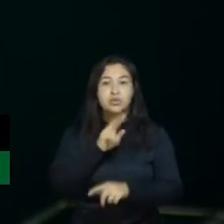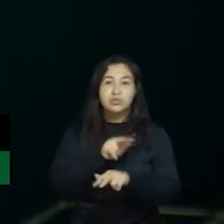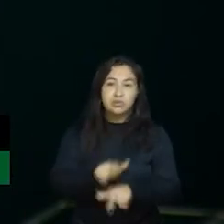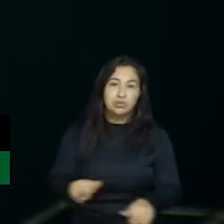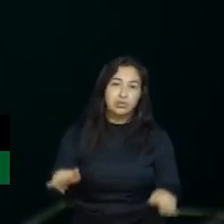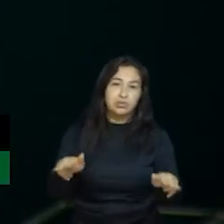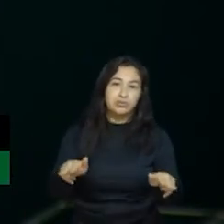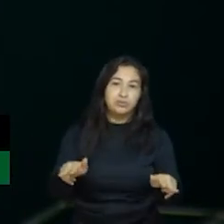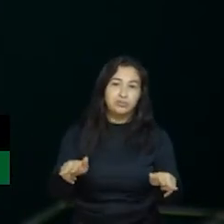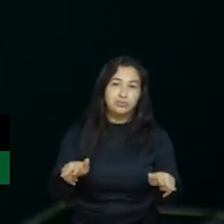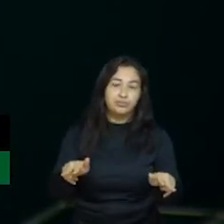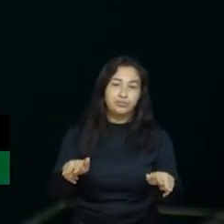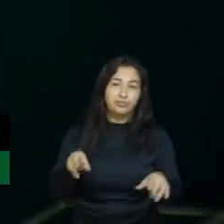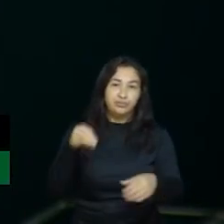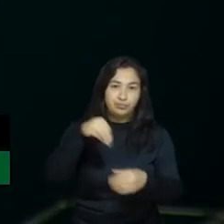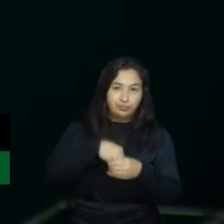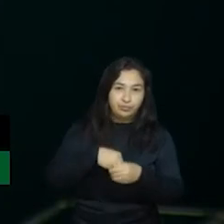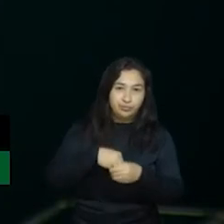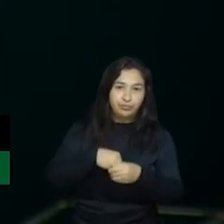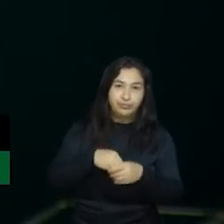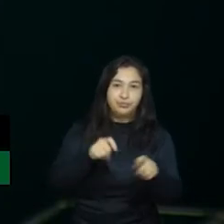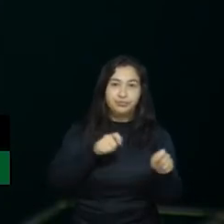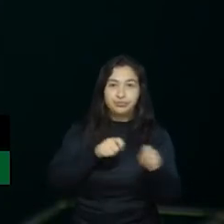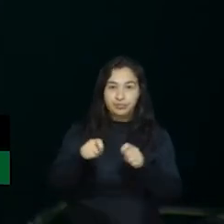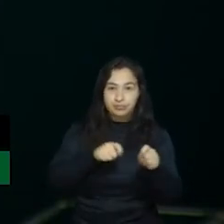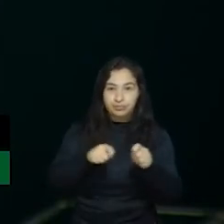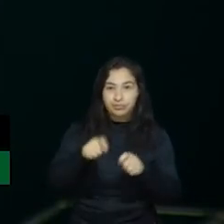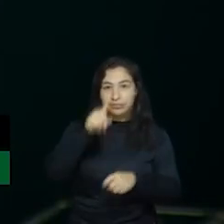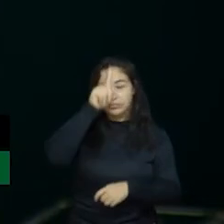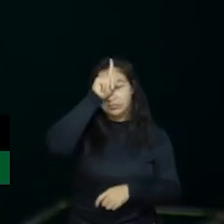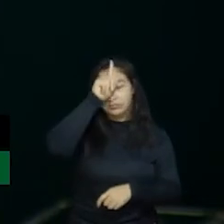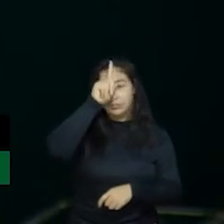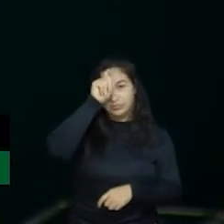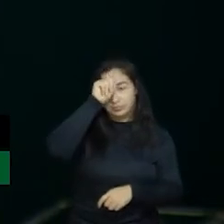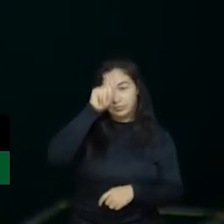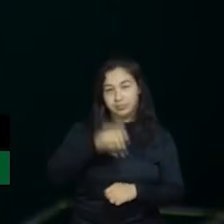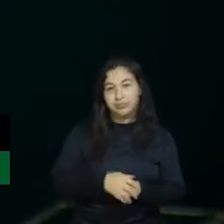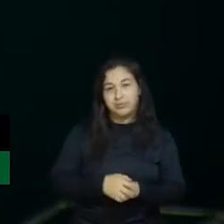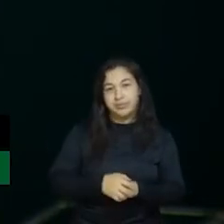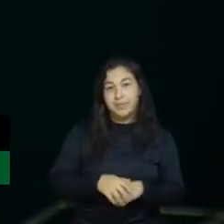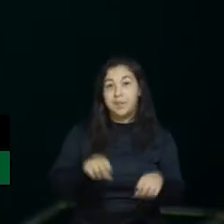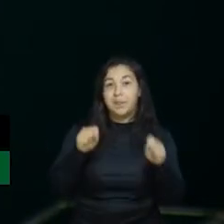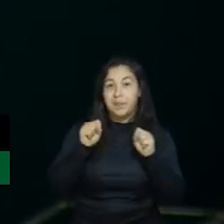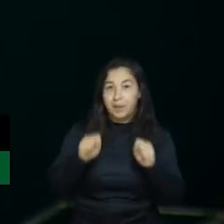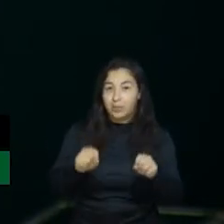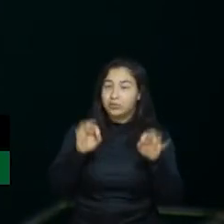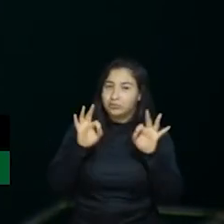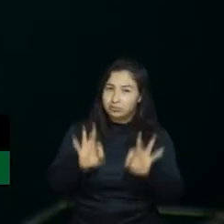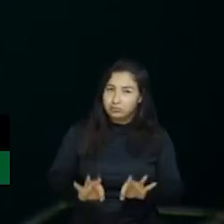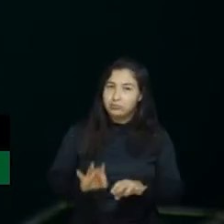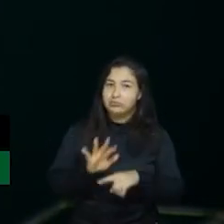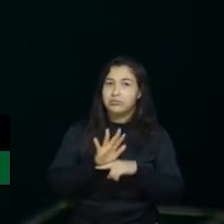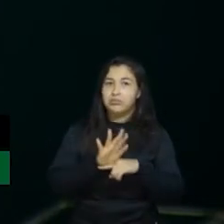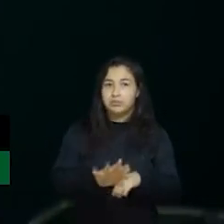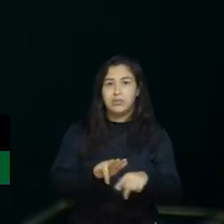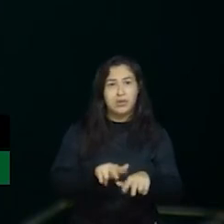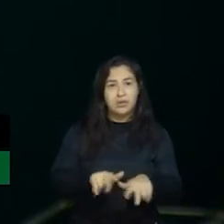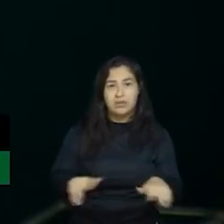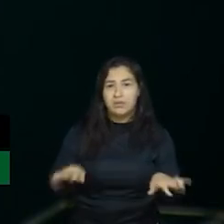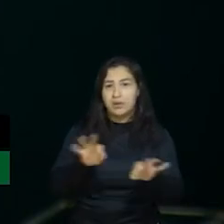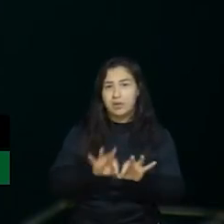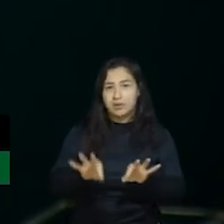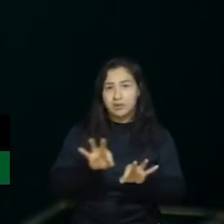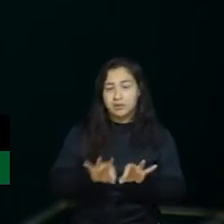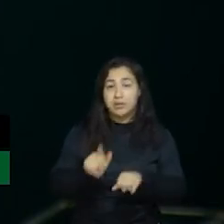numa administração do Hospital Santo Antônio, que pode e com certeza ajudar muitas entidades a fazer uma